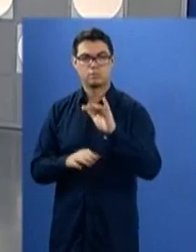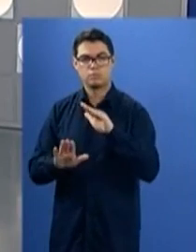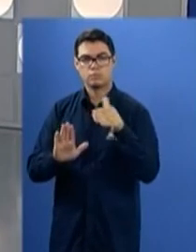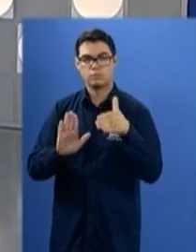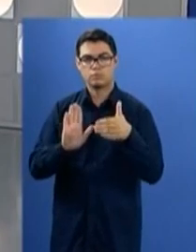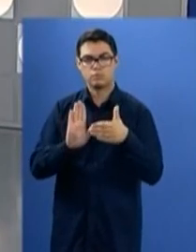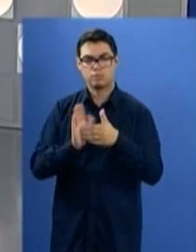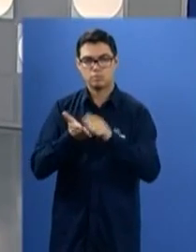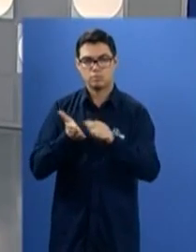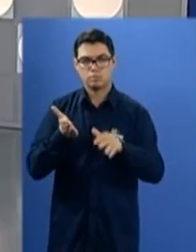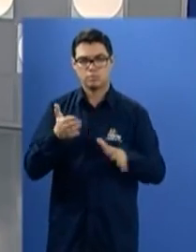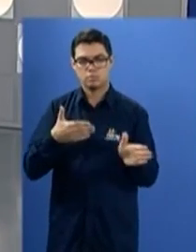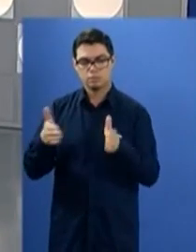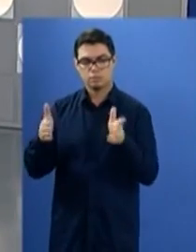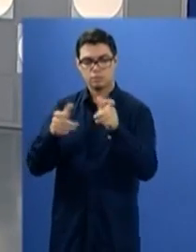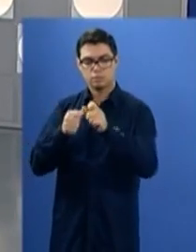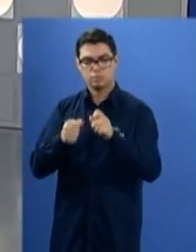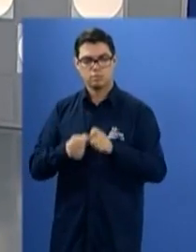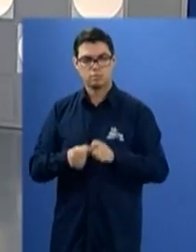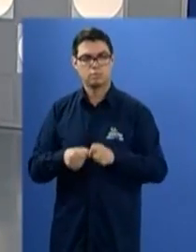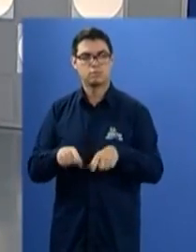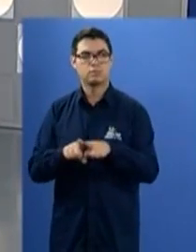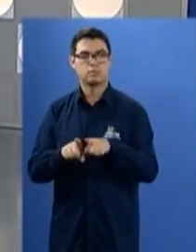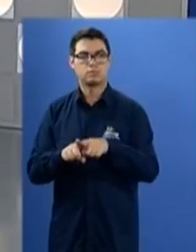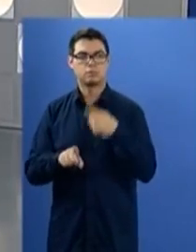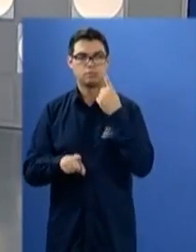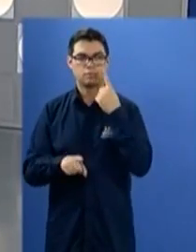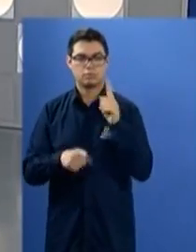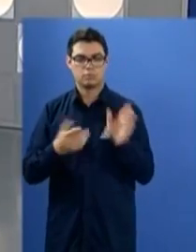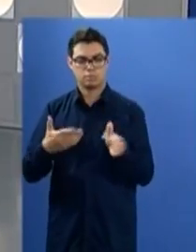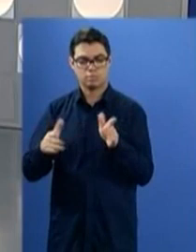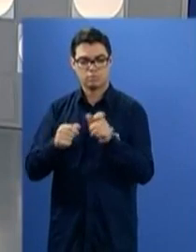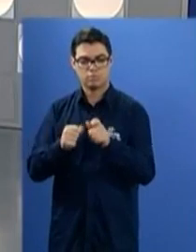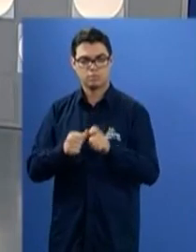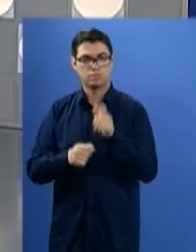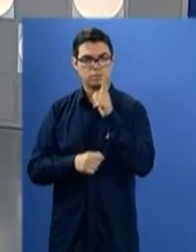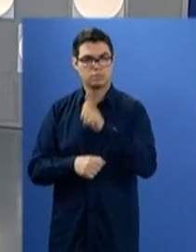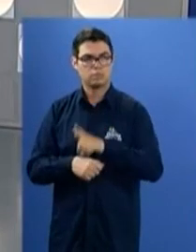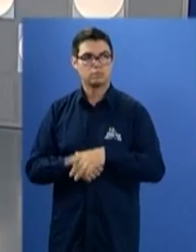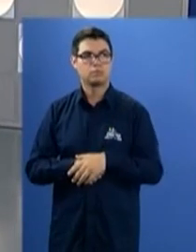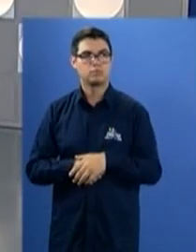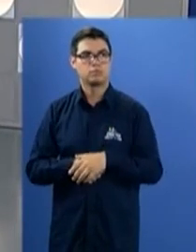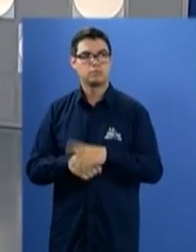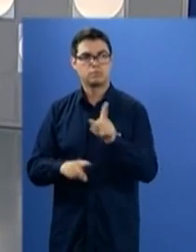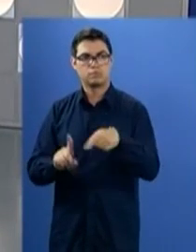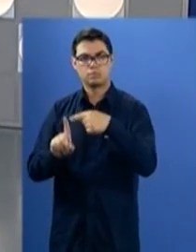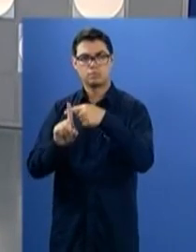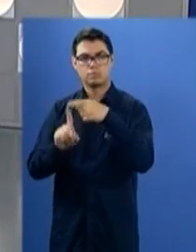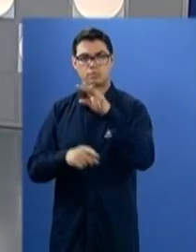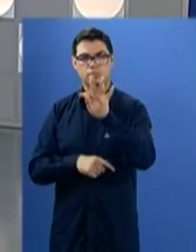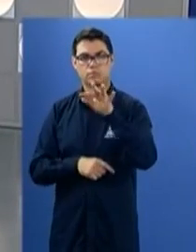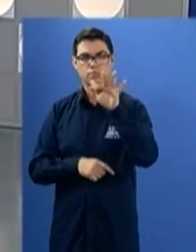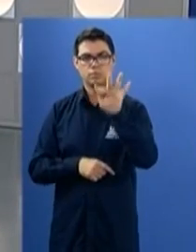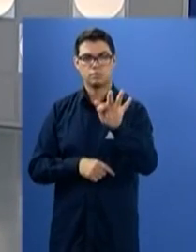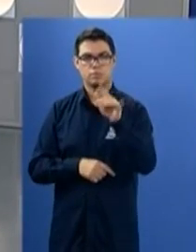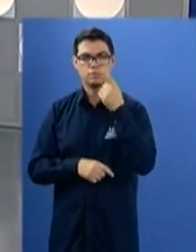todas aquelas atividades relacionadas, para produzir esse produto, mais o nosso TF, que é o